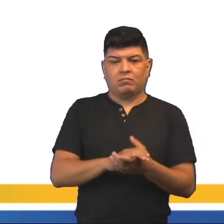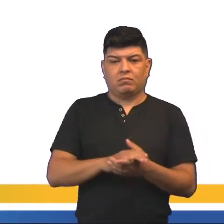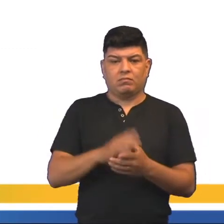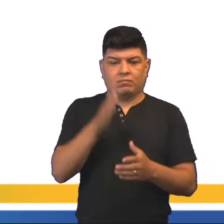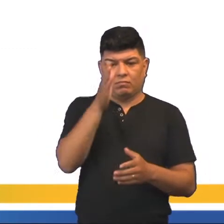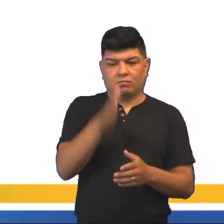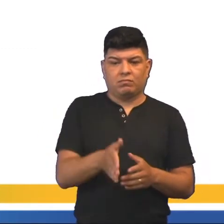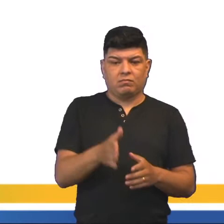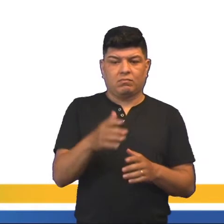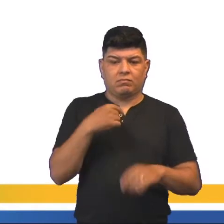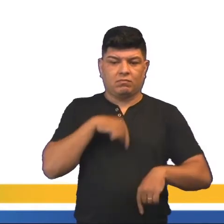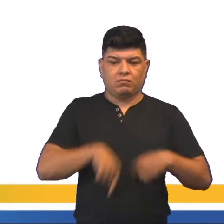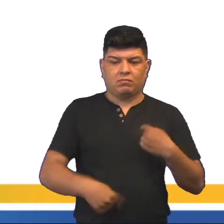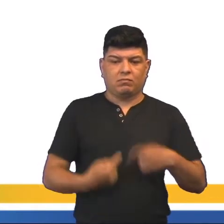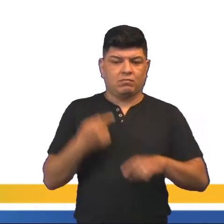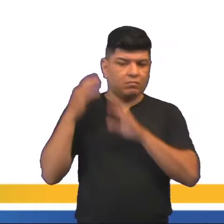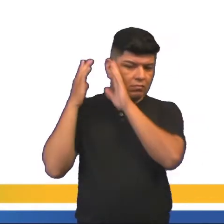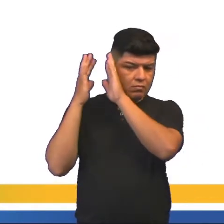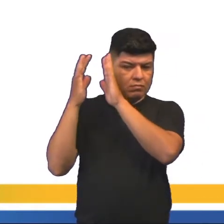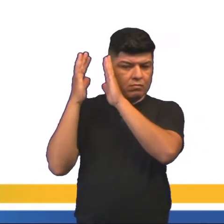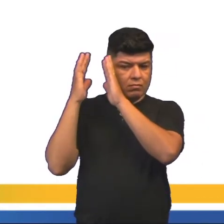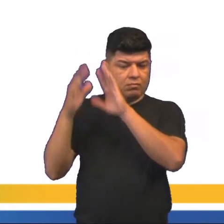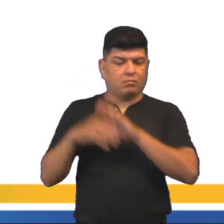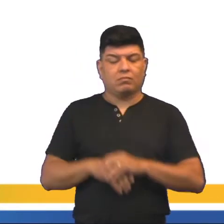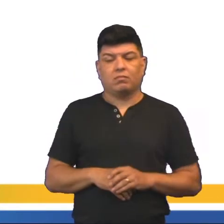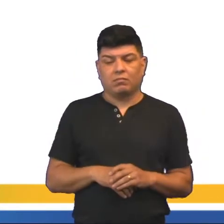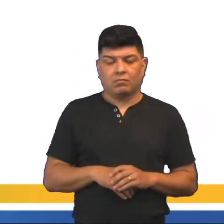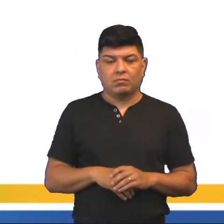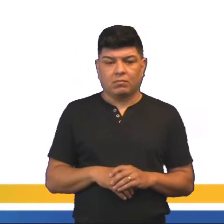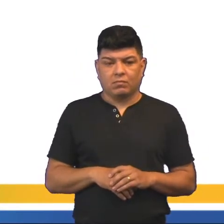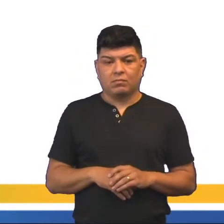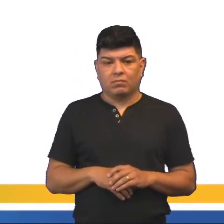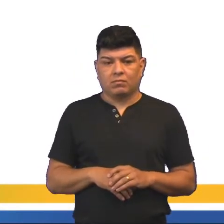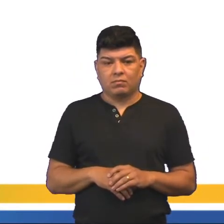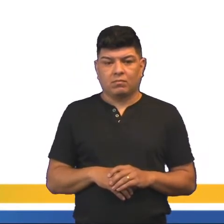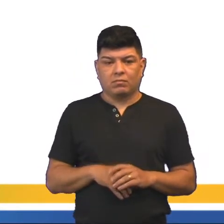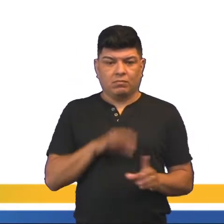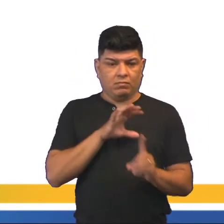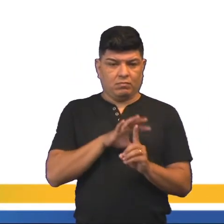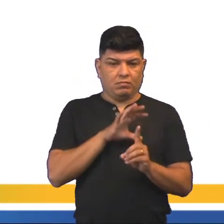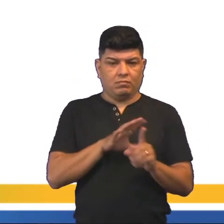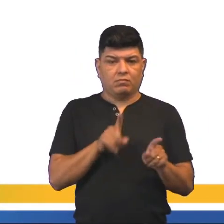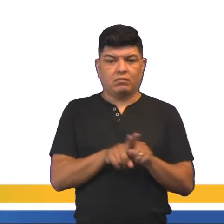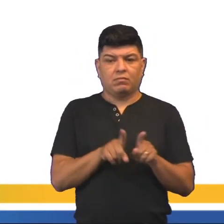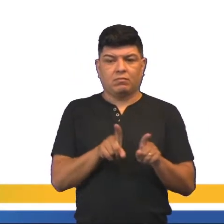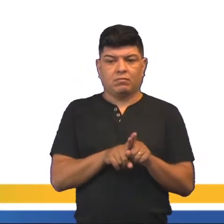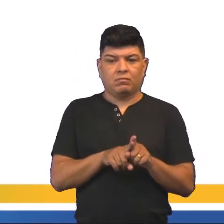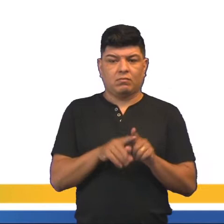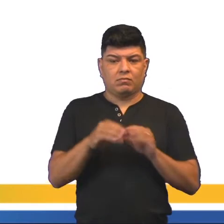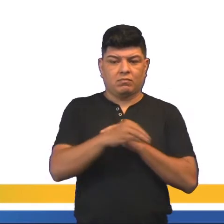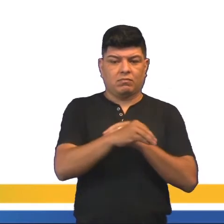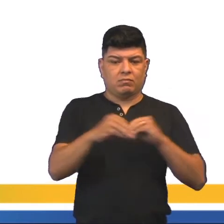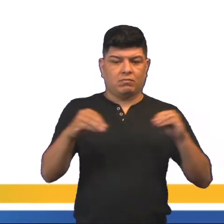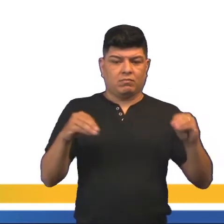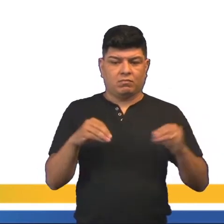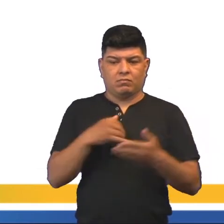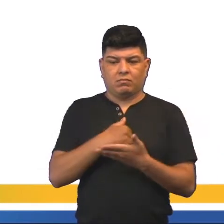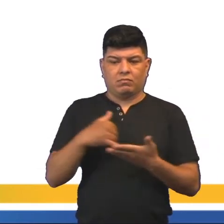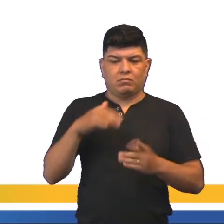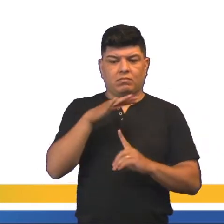afetam diretamente o sistema nervoso central. No caso das estimulantes, elas são o inverso das